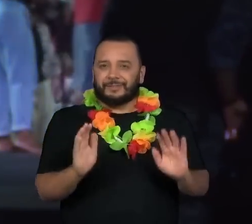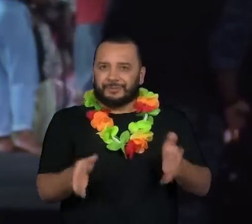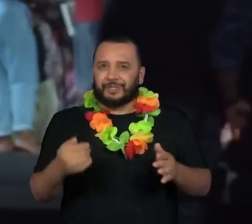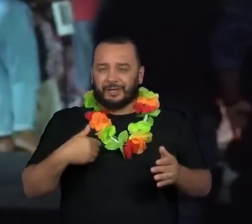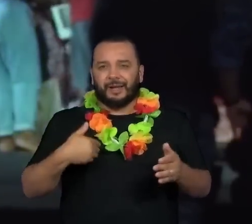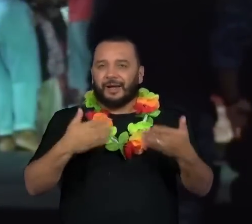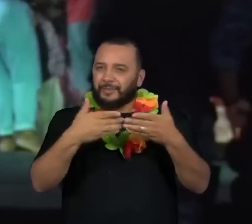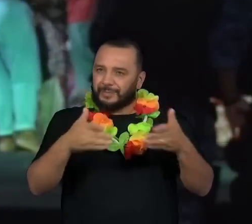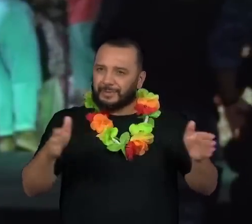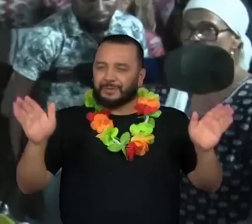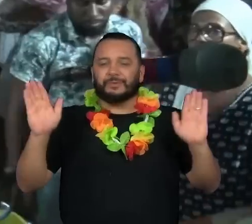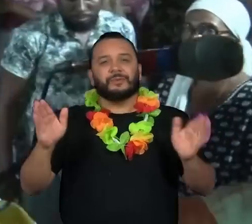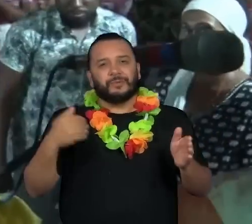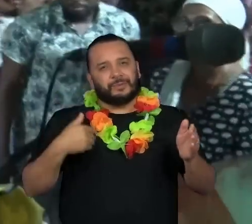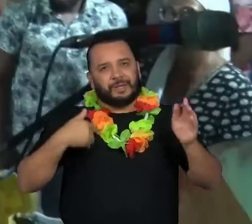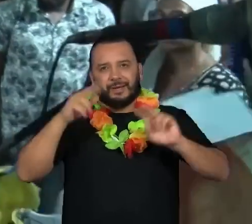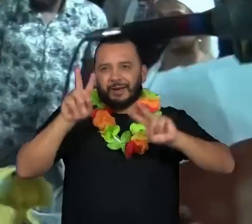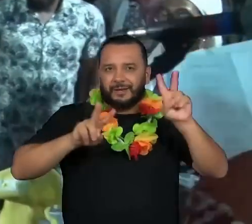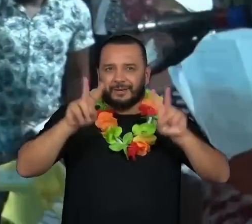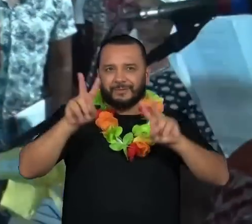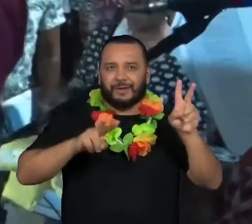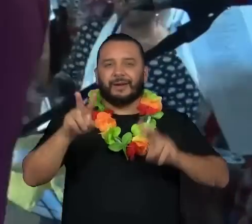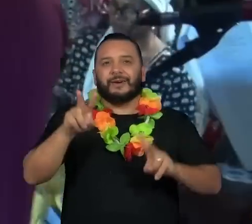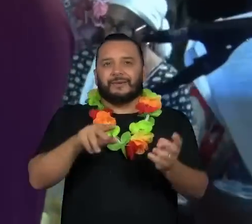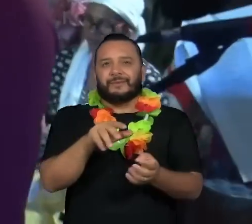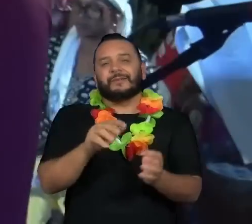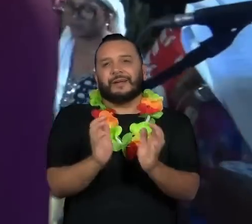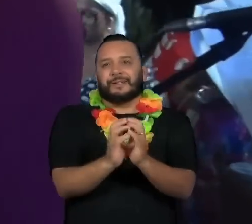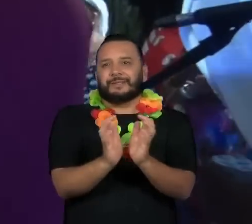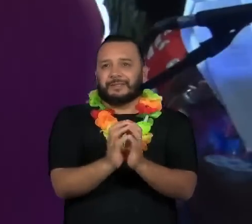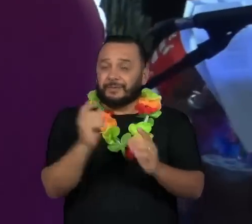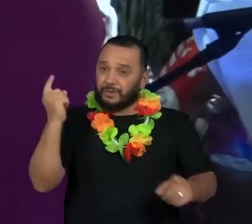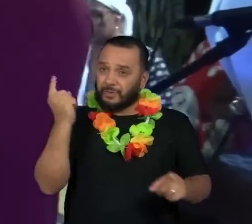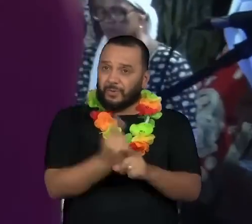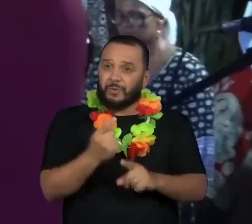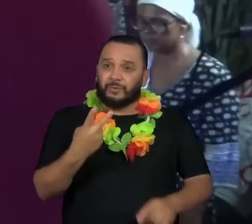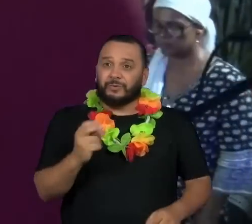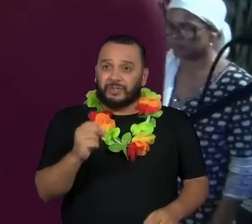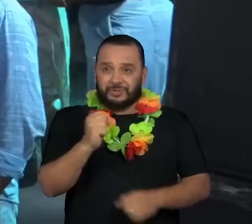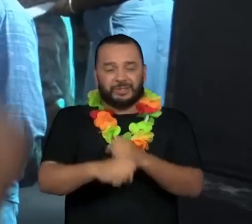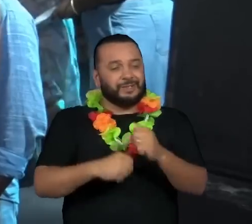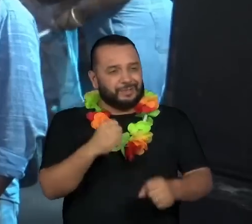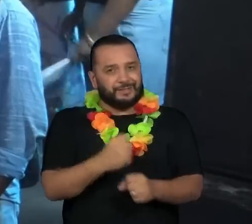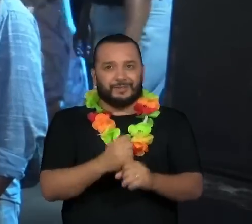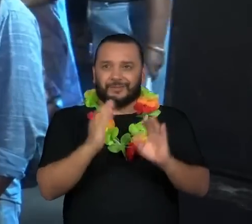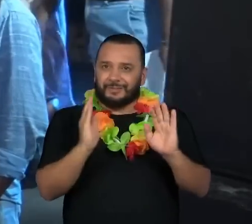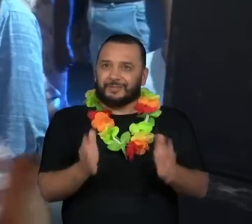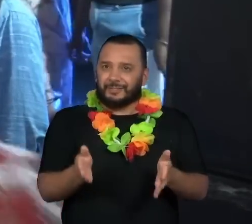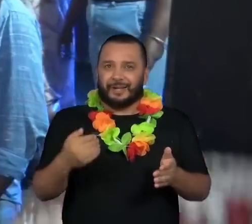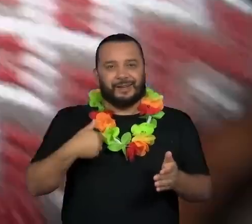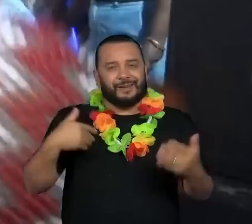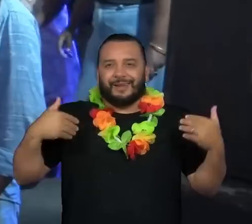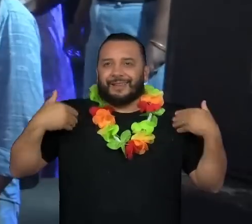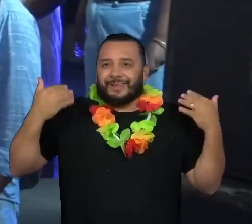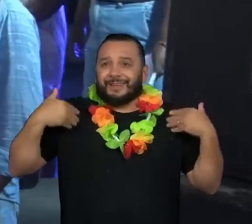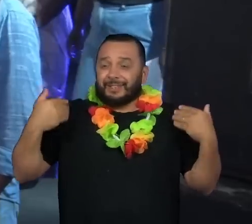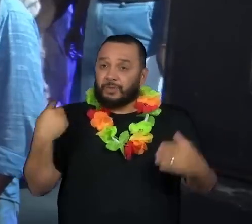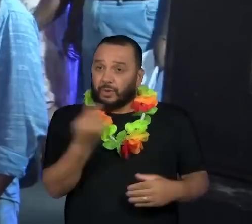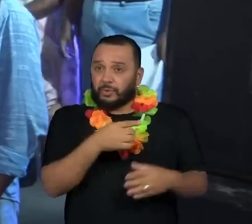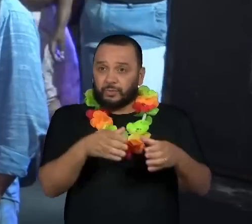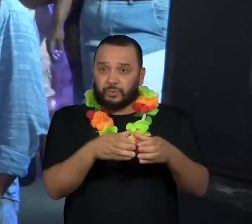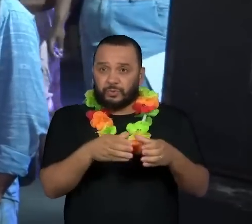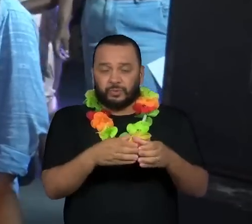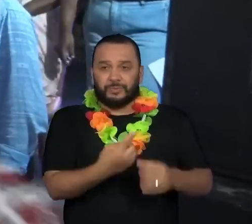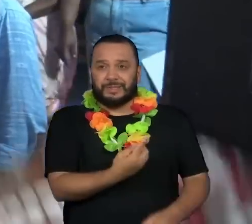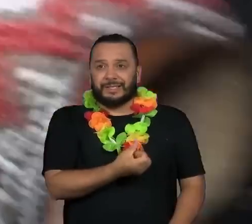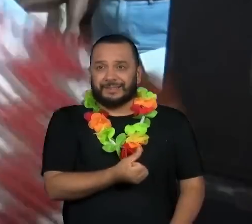Carnaval do Recife. Então, o encontro existe há 20 anos, o Voz na Goia existe há 16. E aí é uma alegria, né? É um prazer, é uma